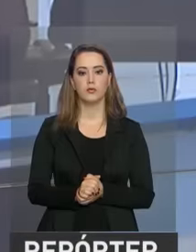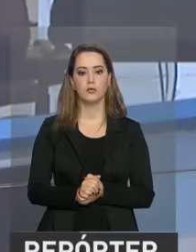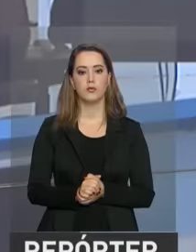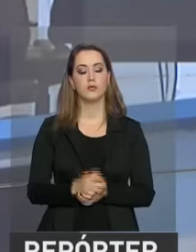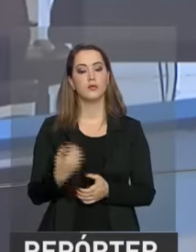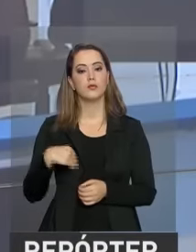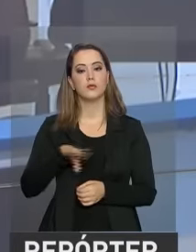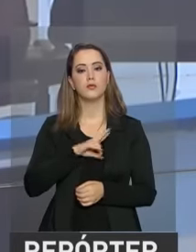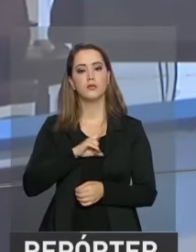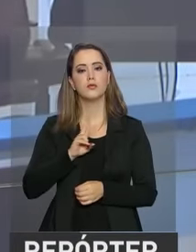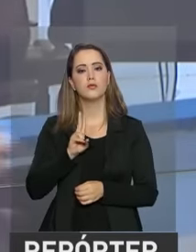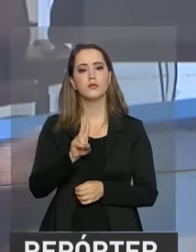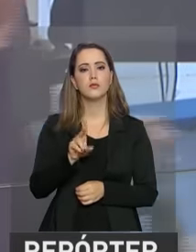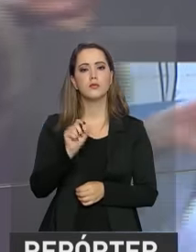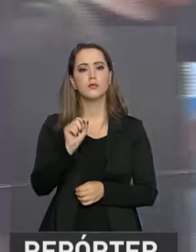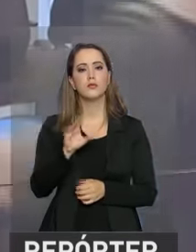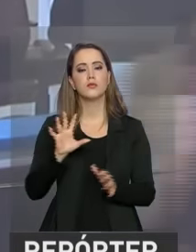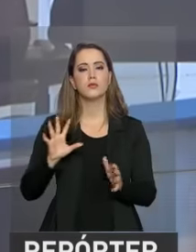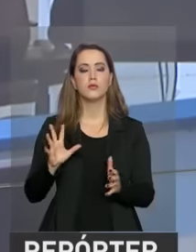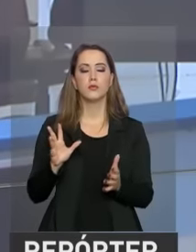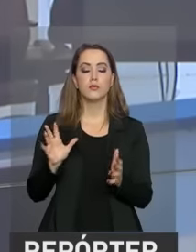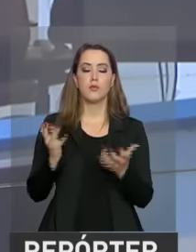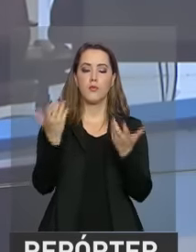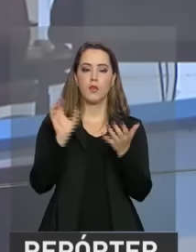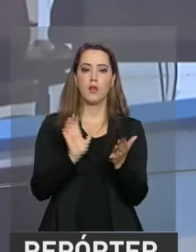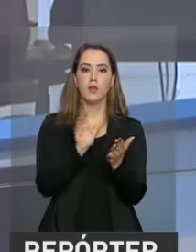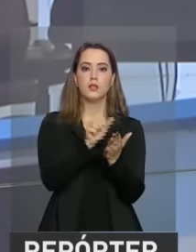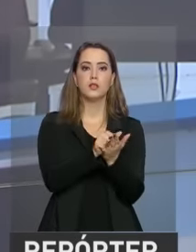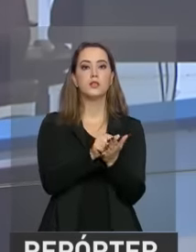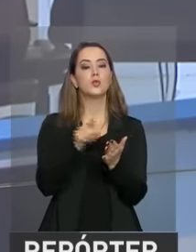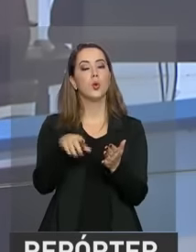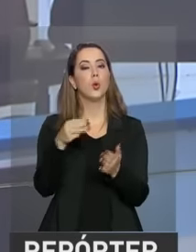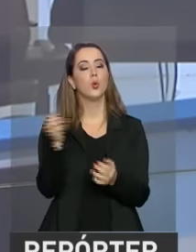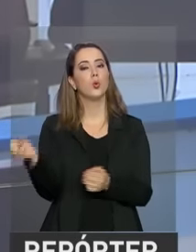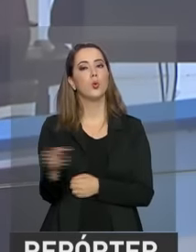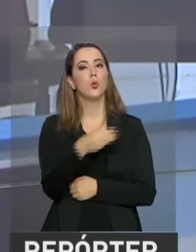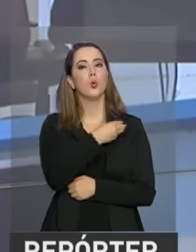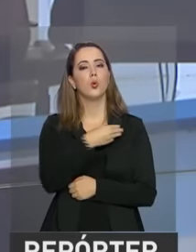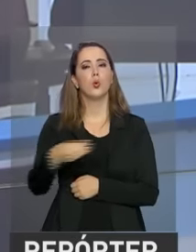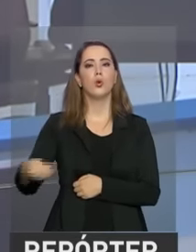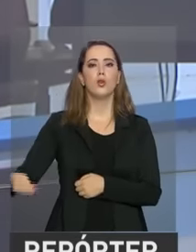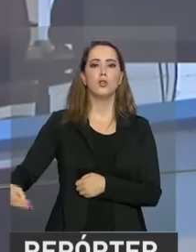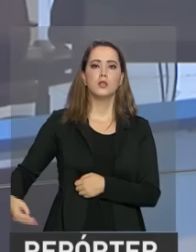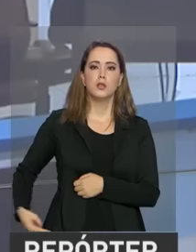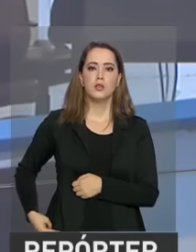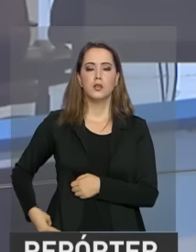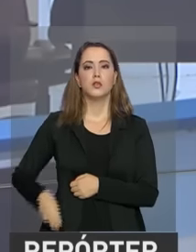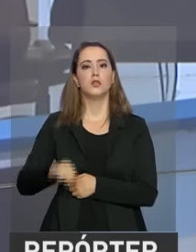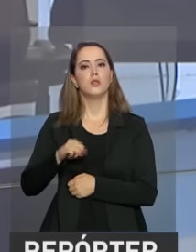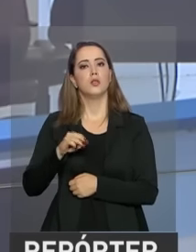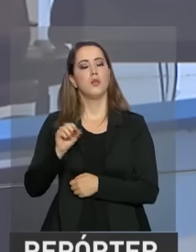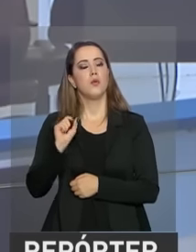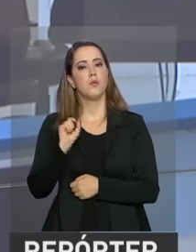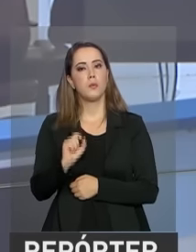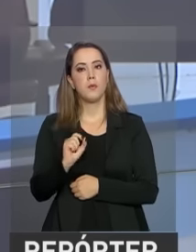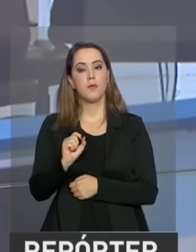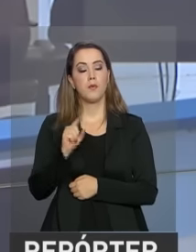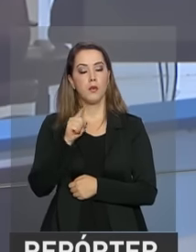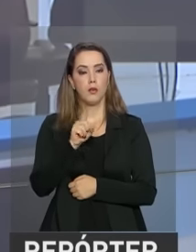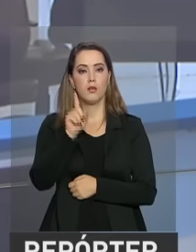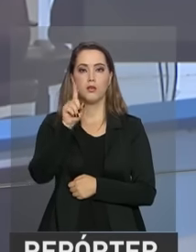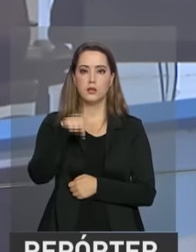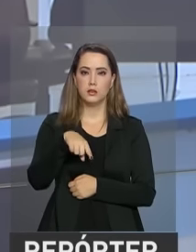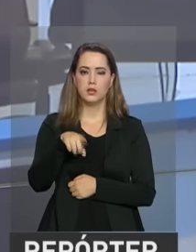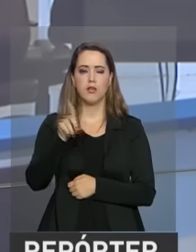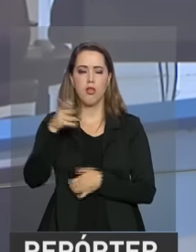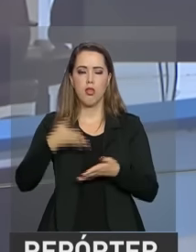Nós acompanhamos a cerimônia de posse do novo ministro da Transparência, Fiscalização e Controle, Torquato Jardim. Ele é